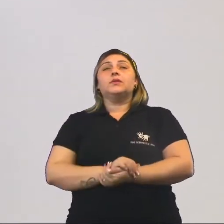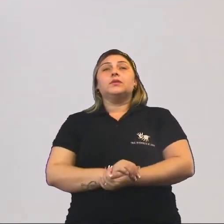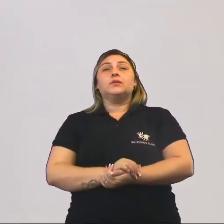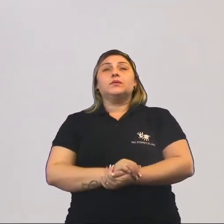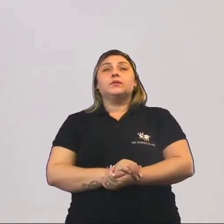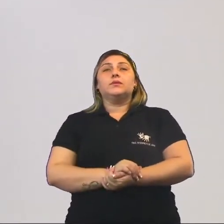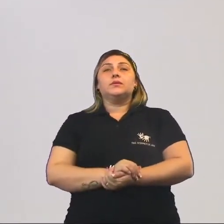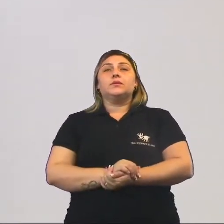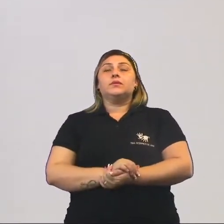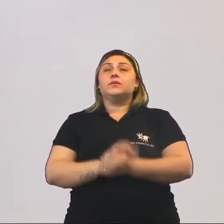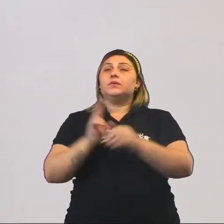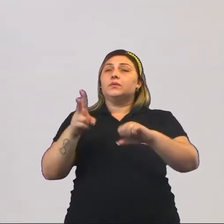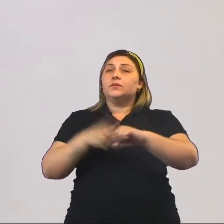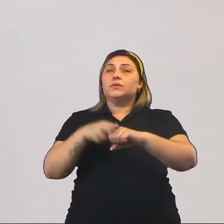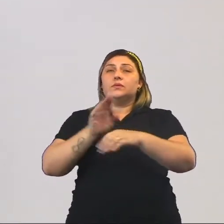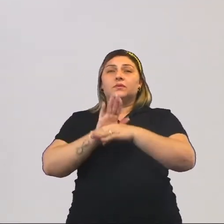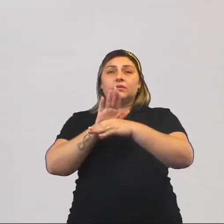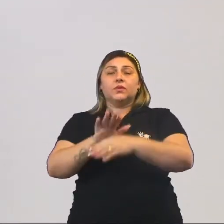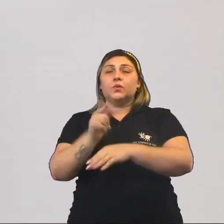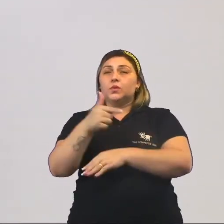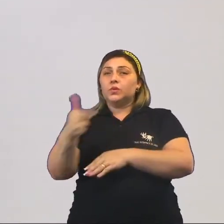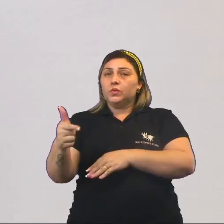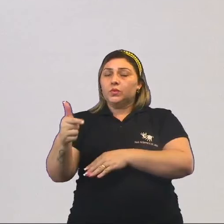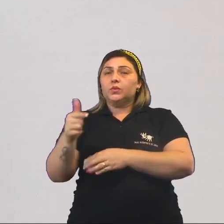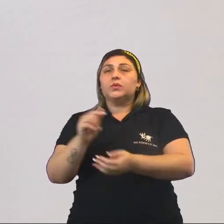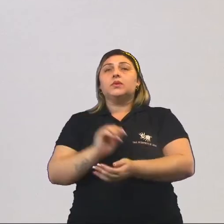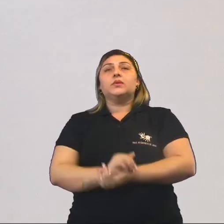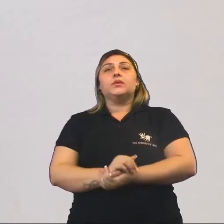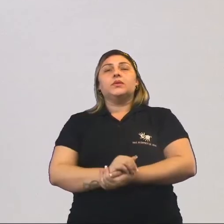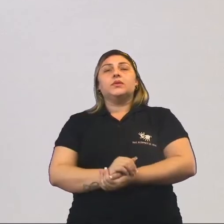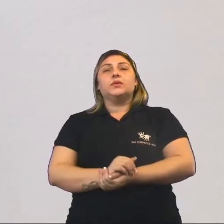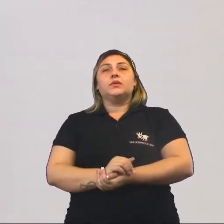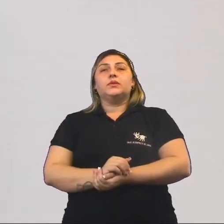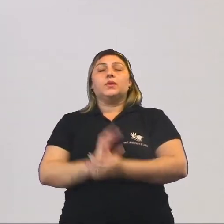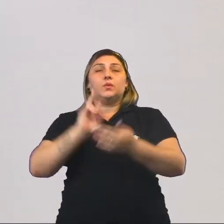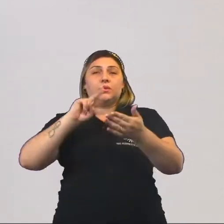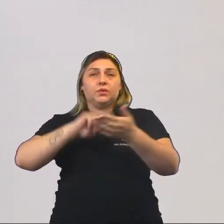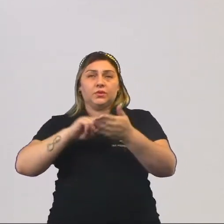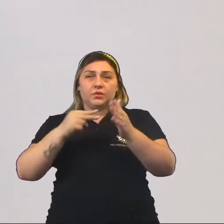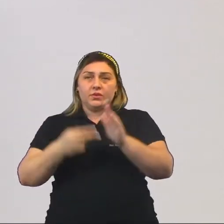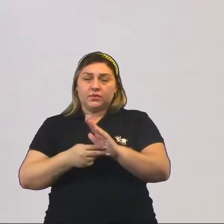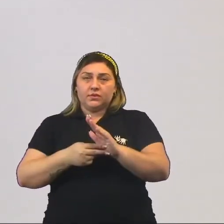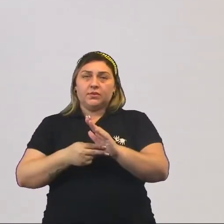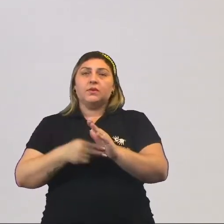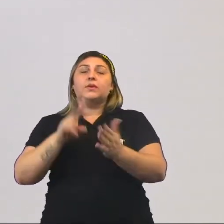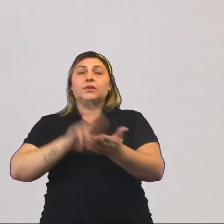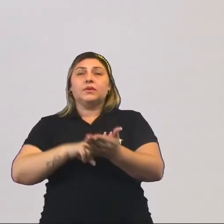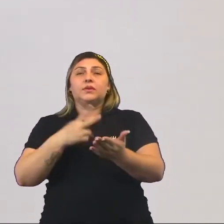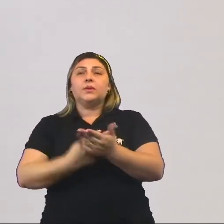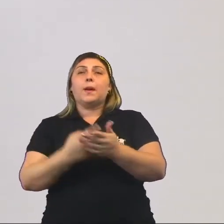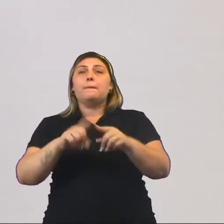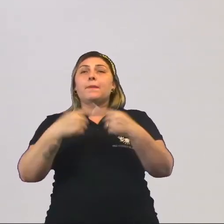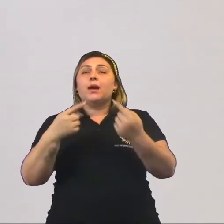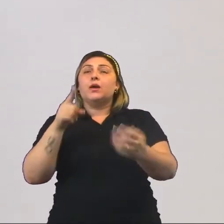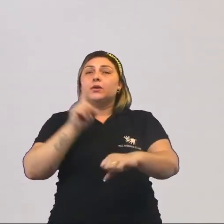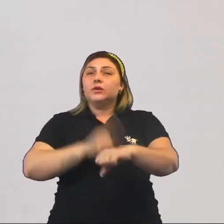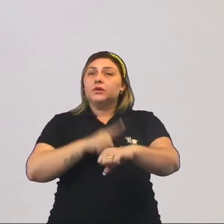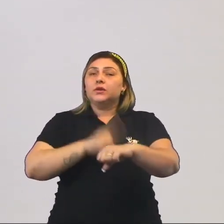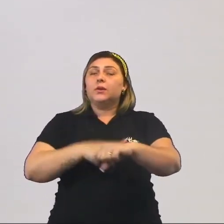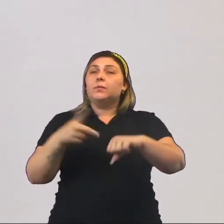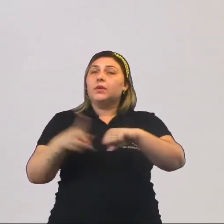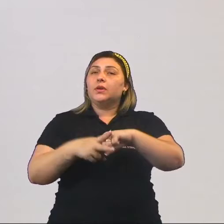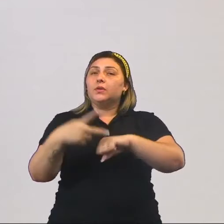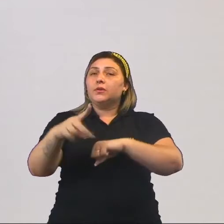essa é a função do verbo auxiliar. Ele não tem função de ter um significado, uma tradução, mas de dar o tempo verbal do seu